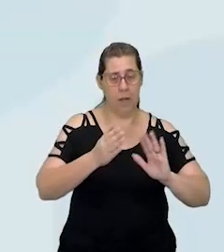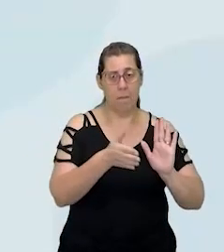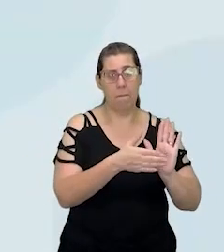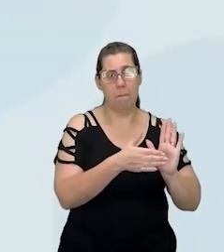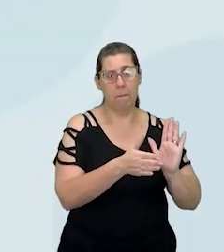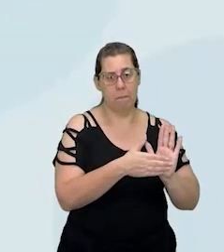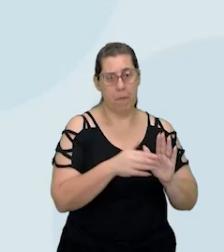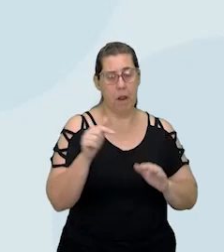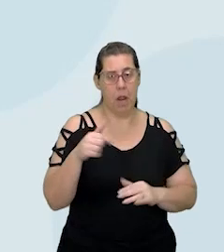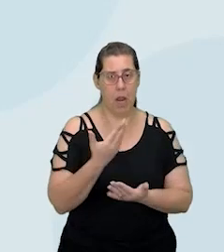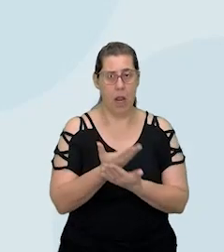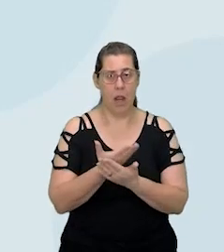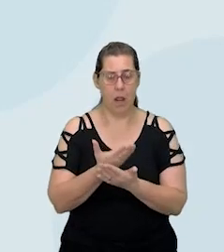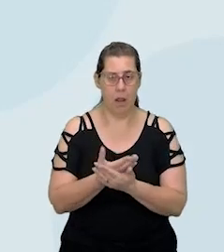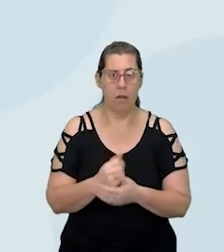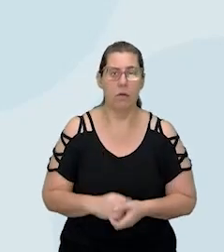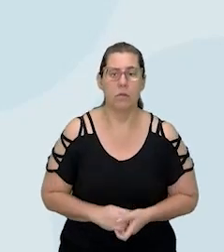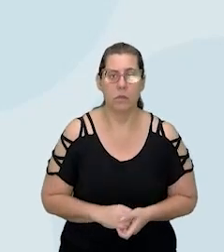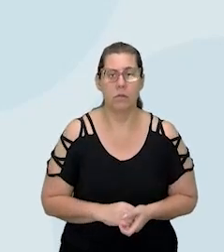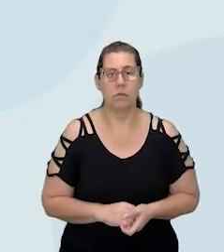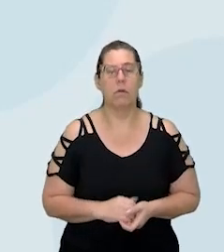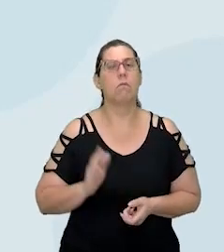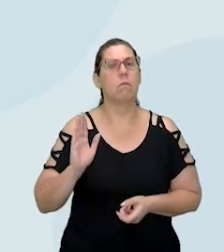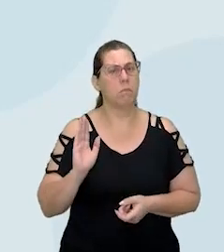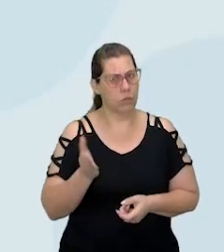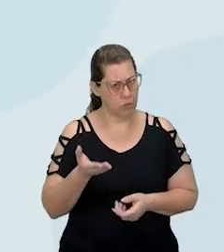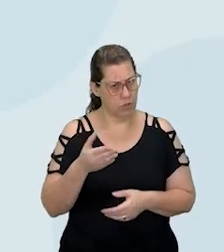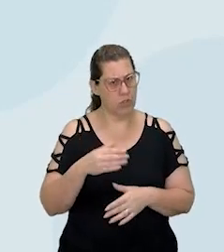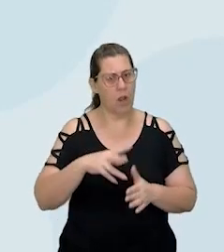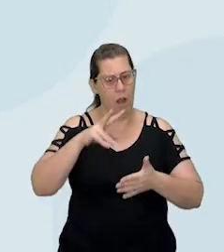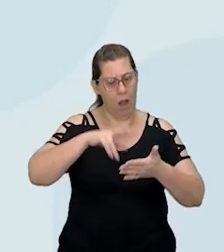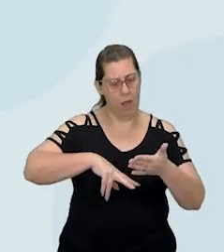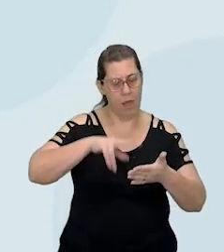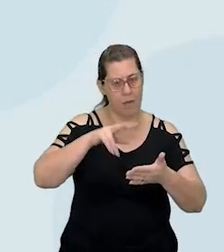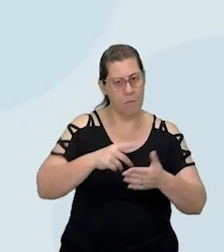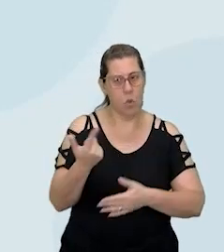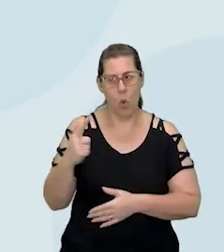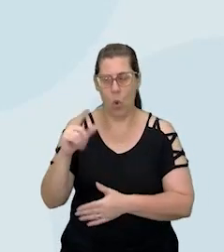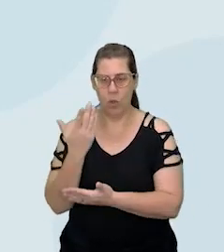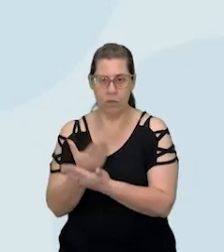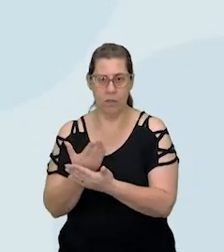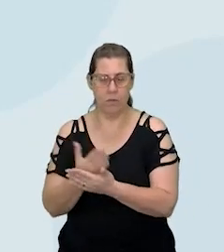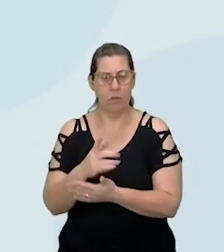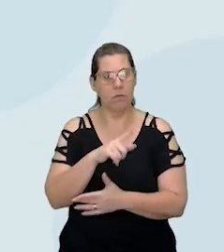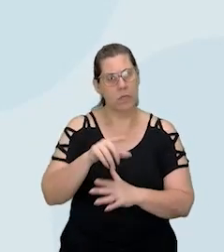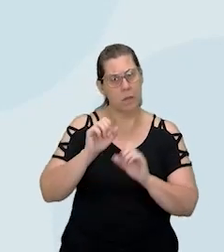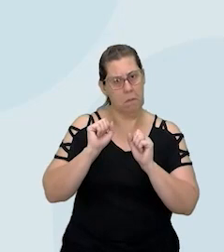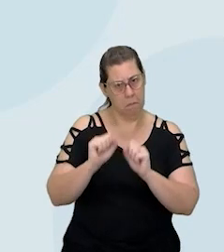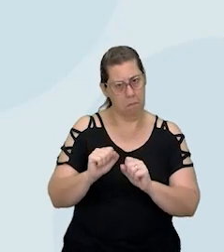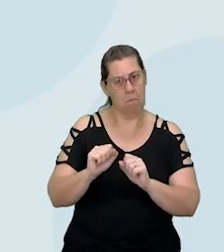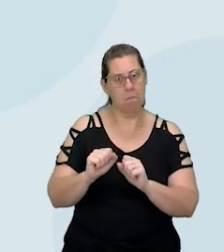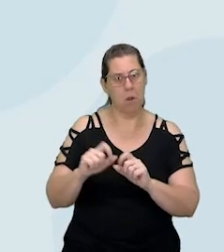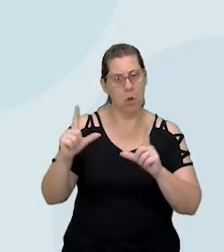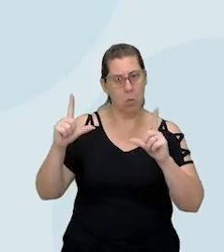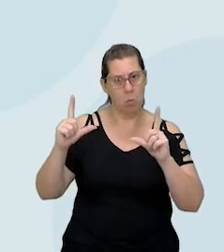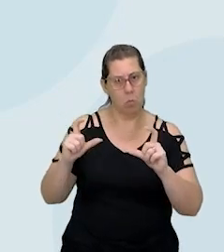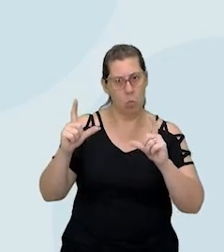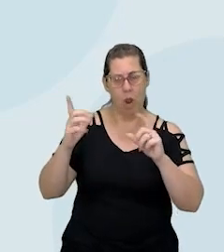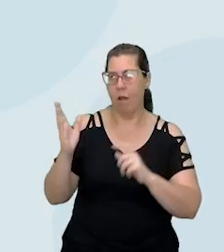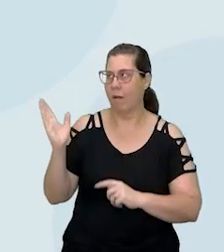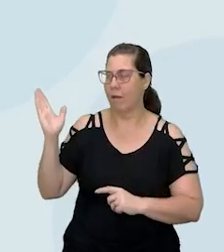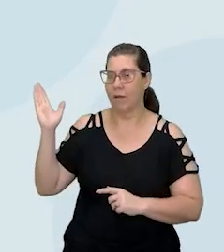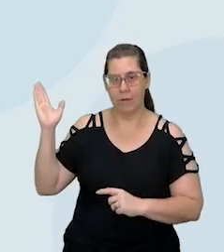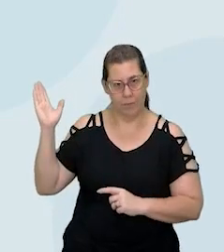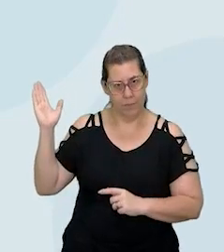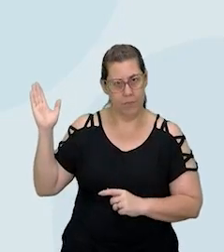propostas para essa aula. Como já fizemos a leitura em outra aula, segue para que vocês possam dar um print. Lembrando